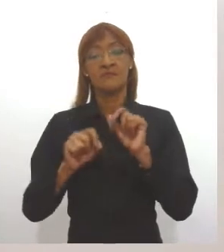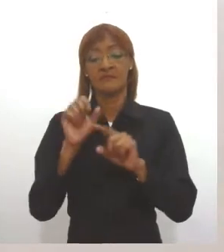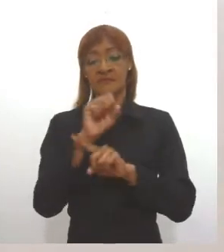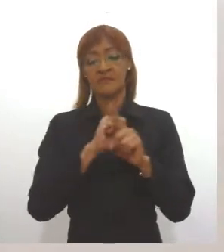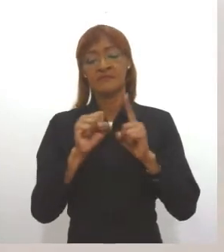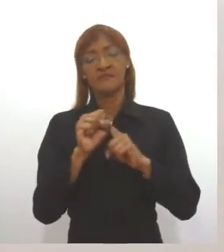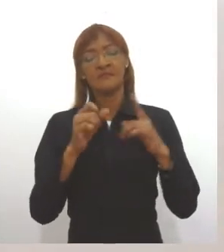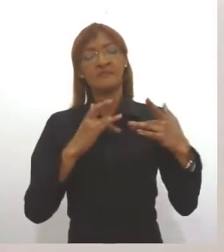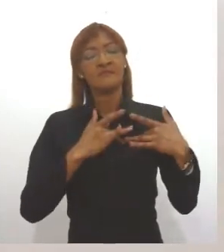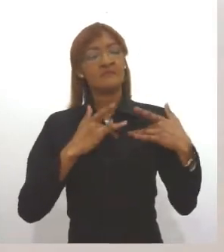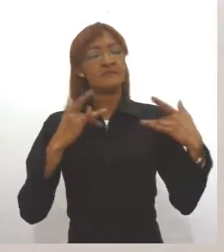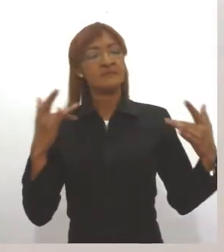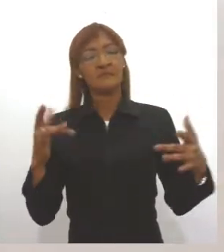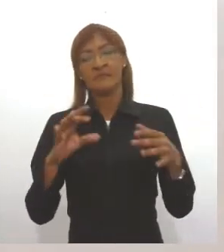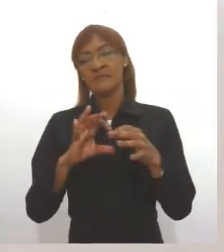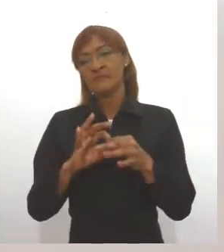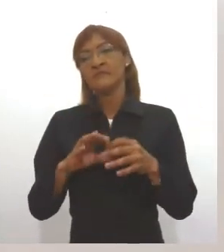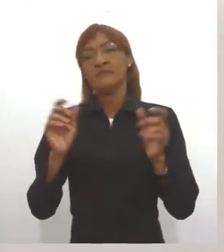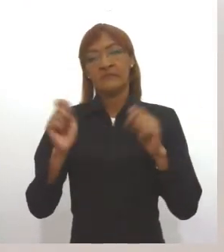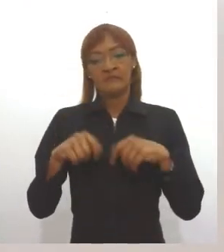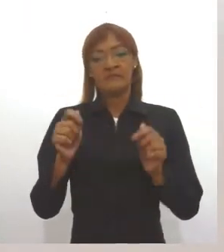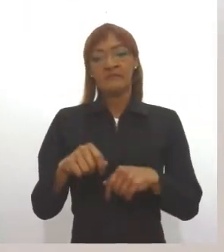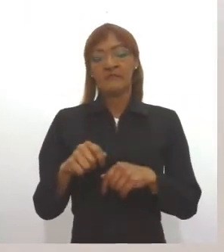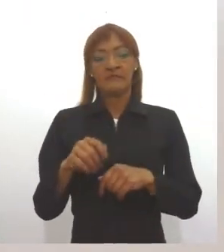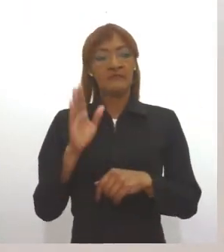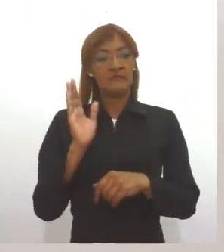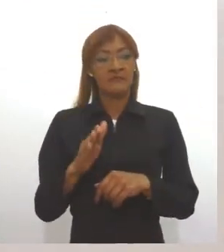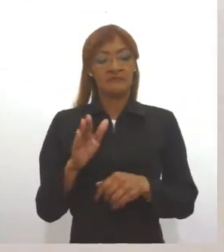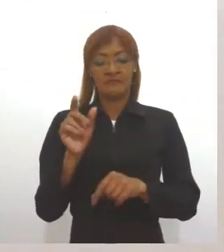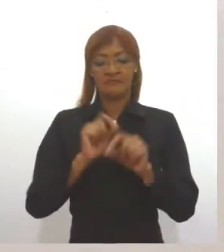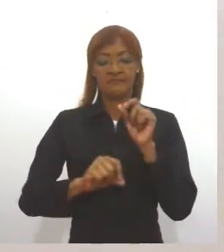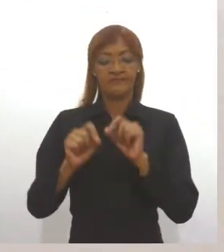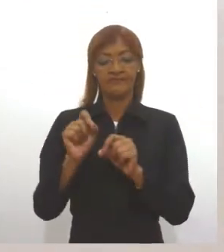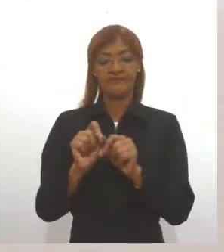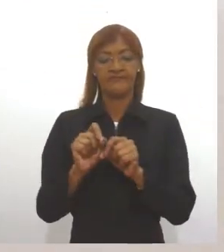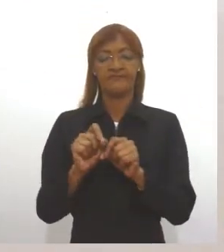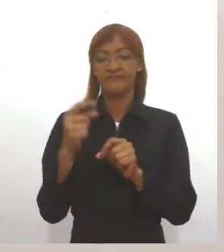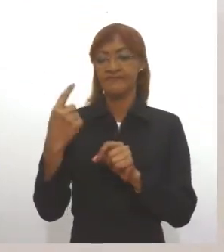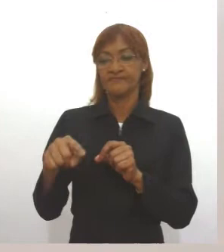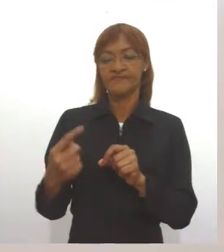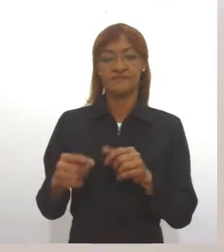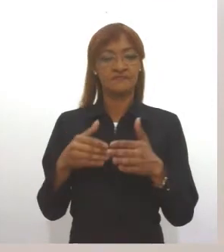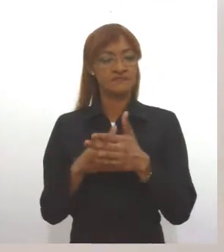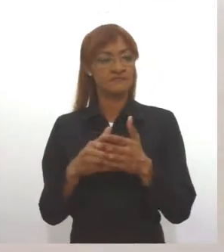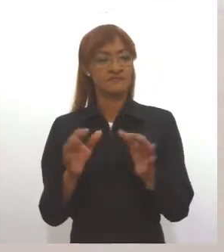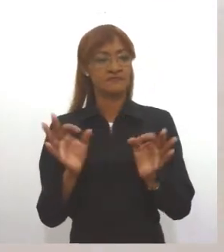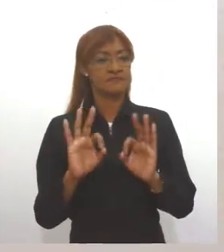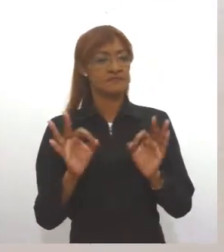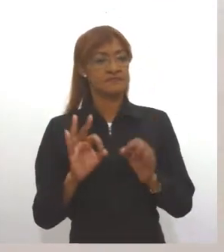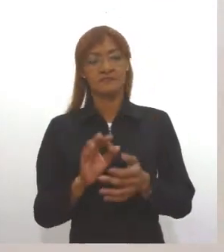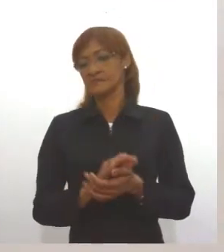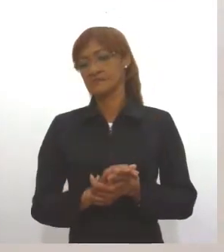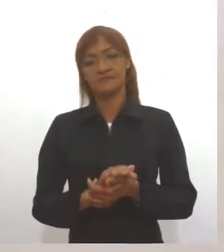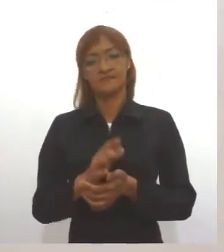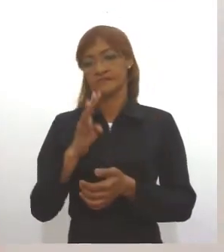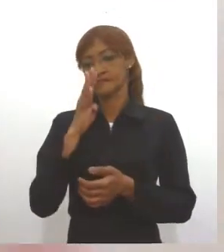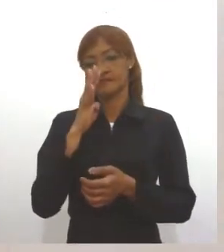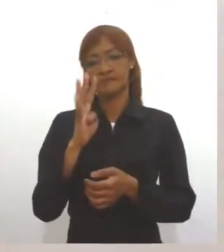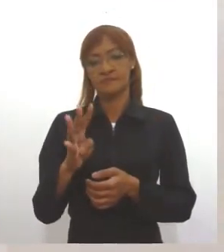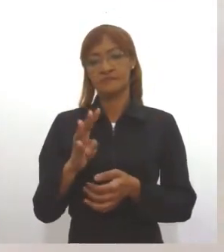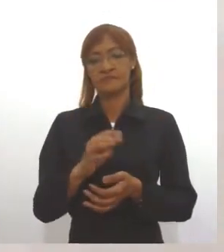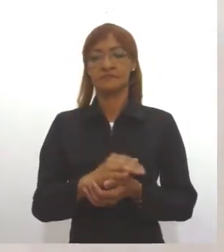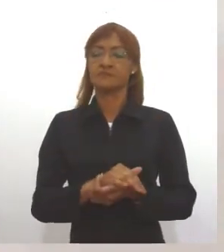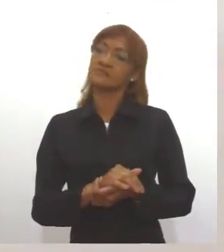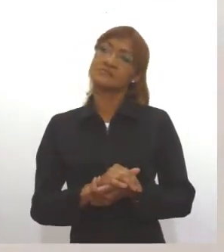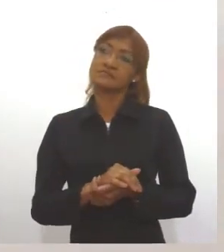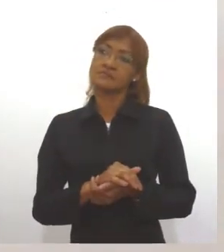mais solidária, que se disponibiliza a ouvir o outro sem interrupções, sem preconceitos, sem julgamentos, sem